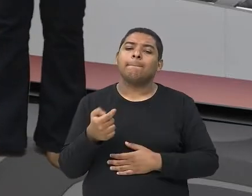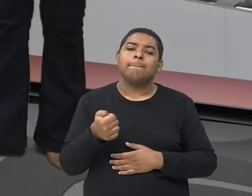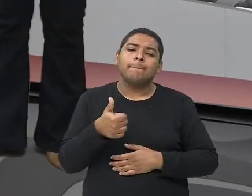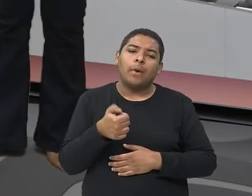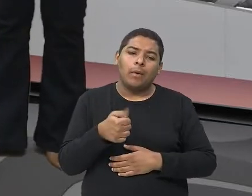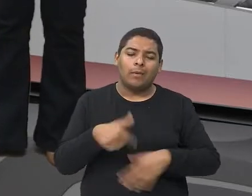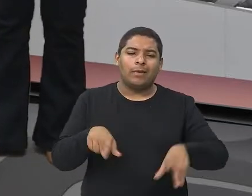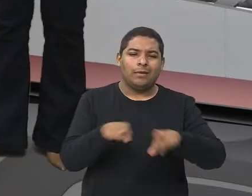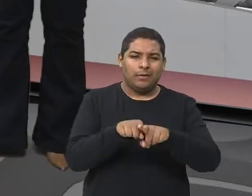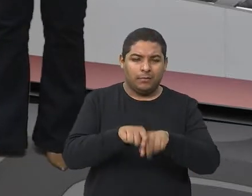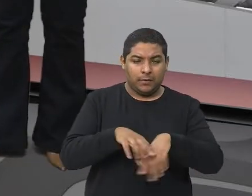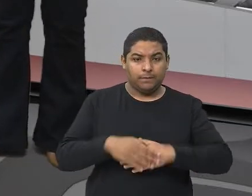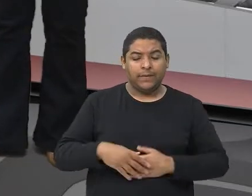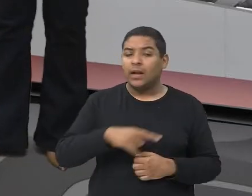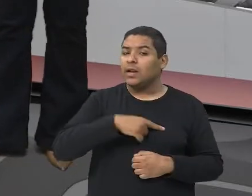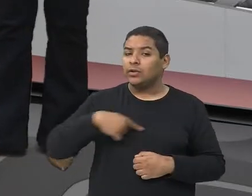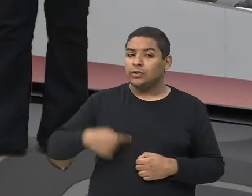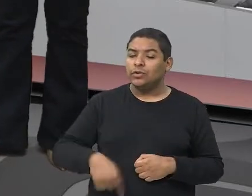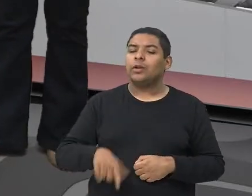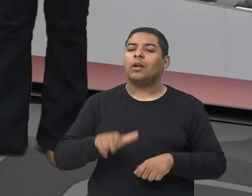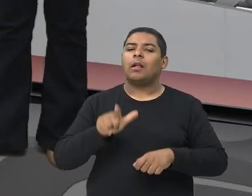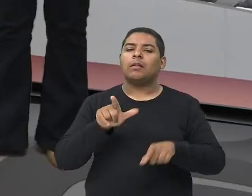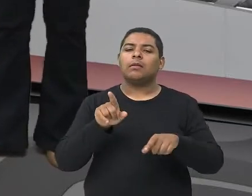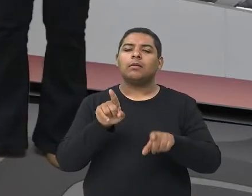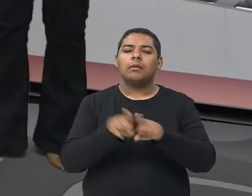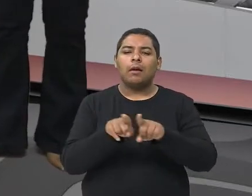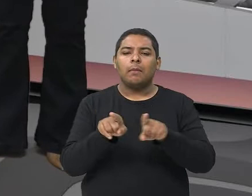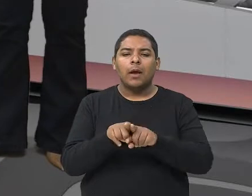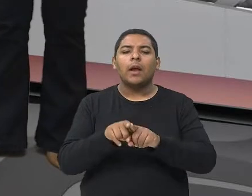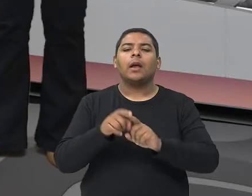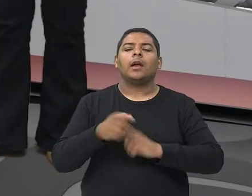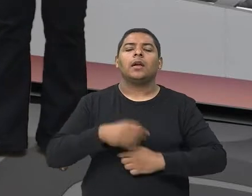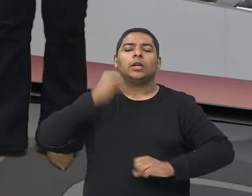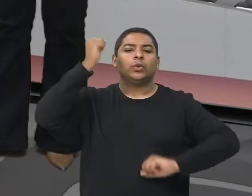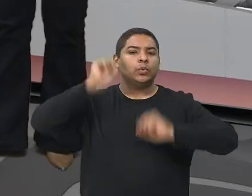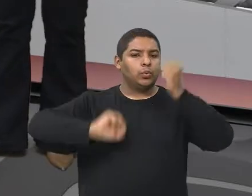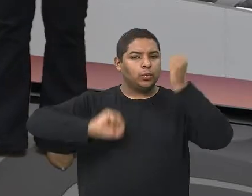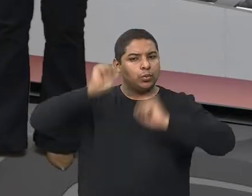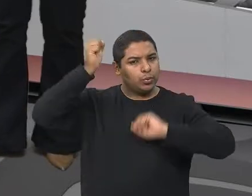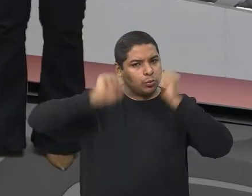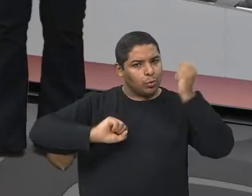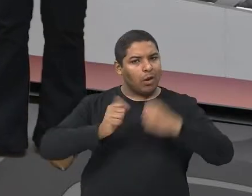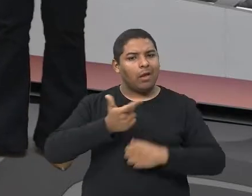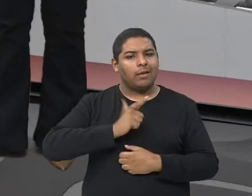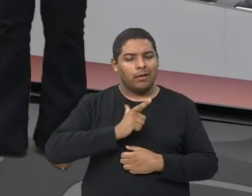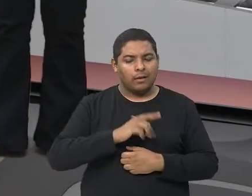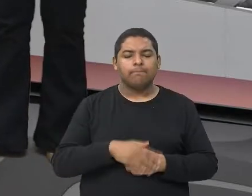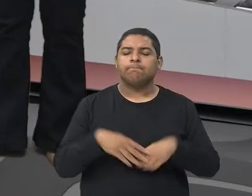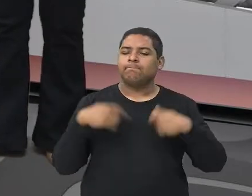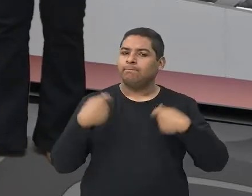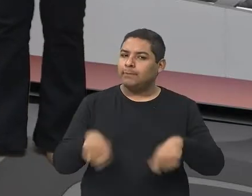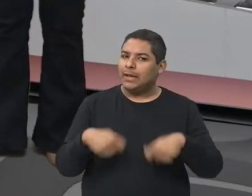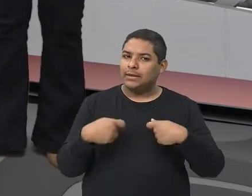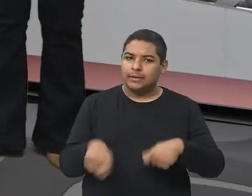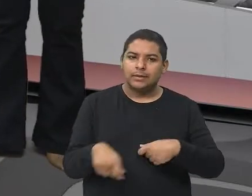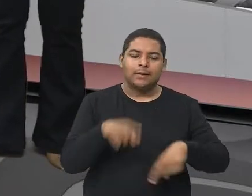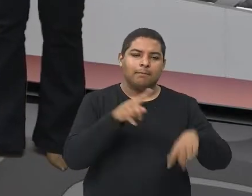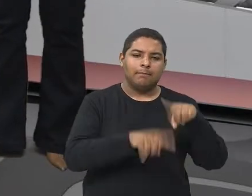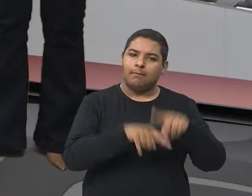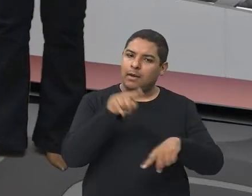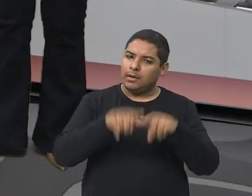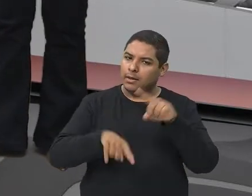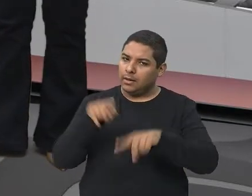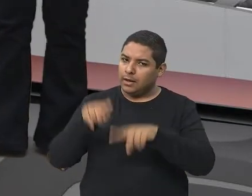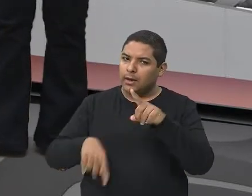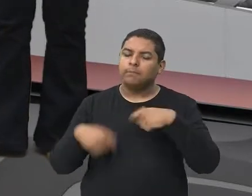muito industrializado, com grande quantidade de habitantes, então precisa de muitos produtos também. Então, acaba, né, tendo uma